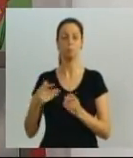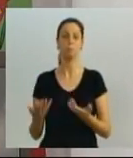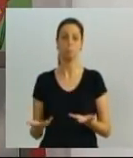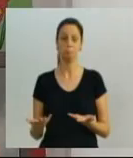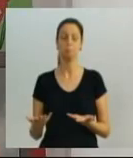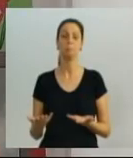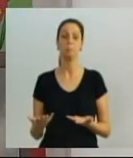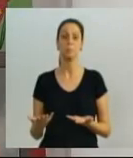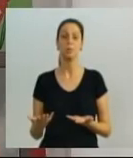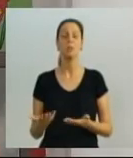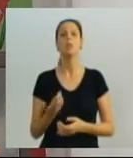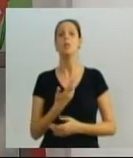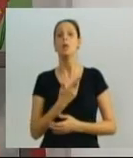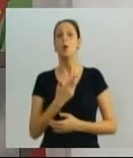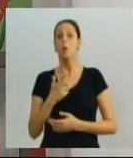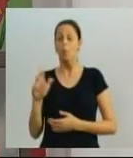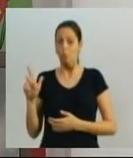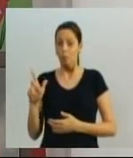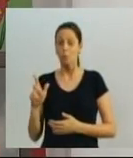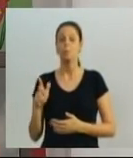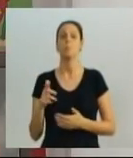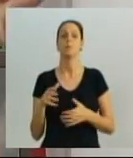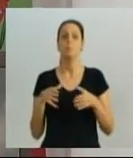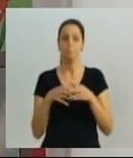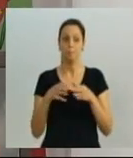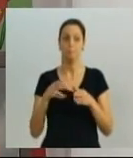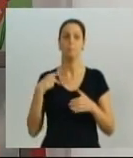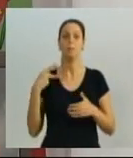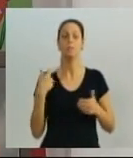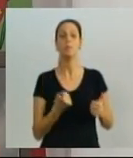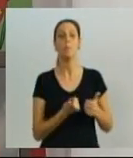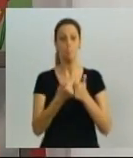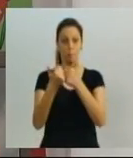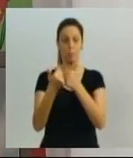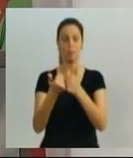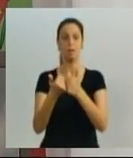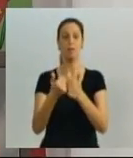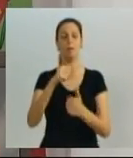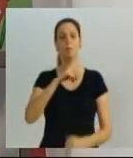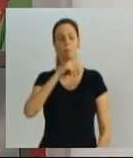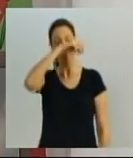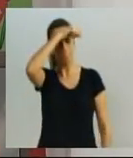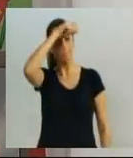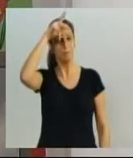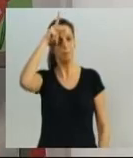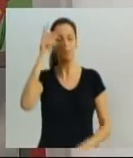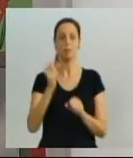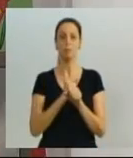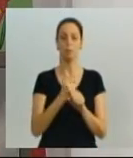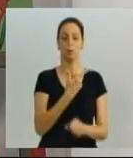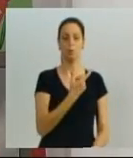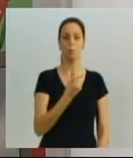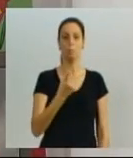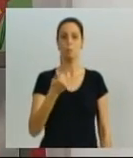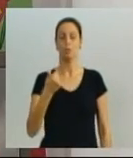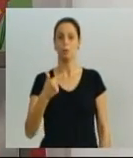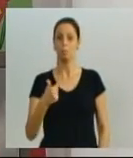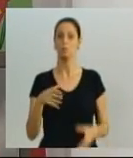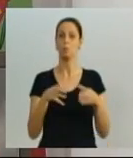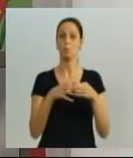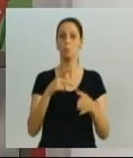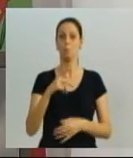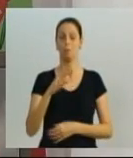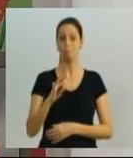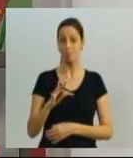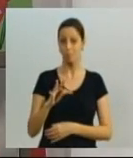ao qual eu apoiei para prefeito na eleição 2012, PT, alguém do